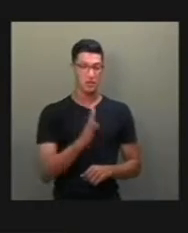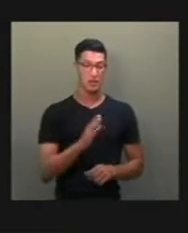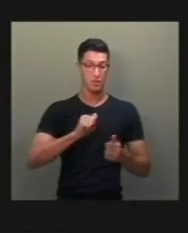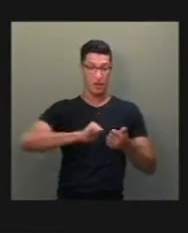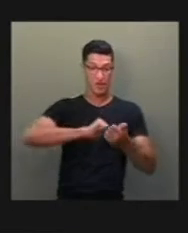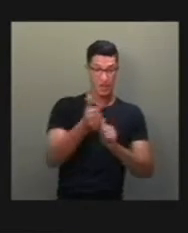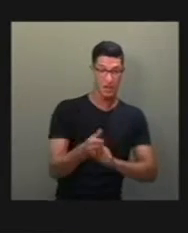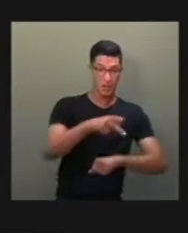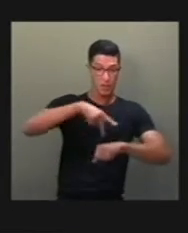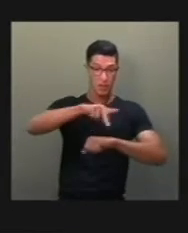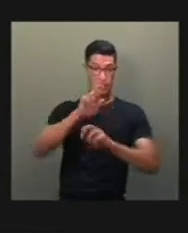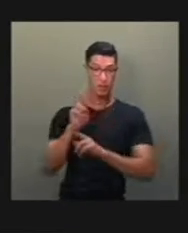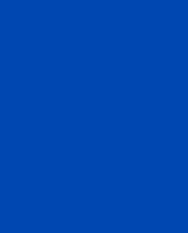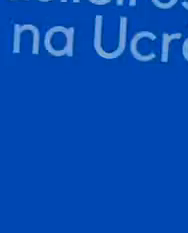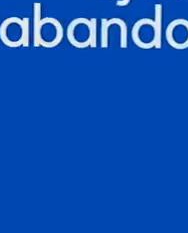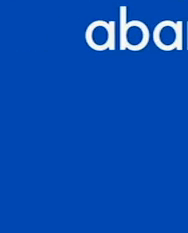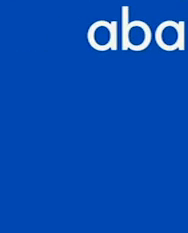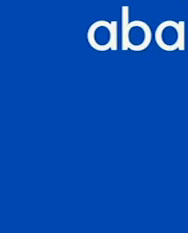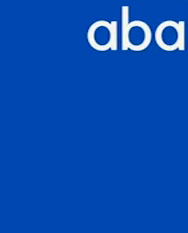atletas do país representando o país.